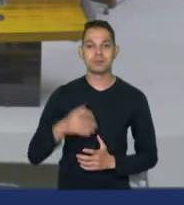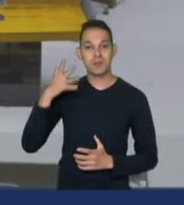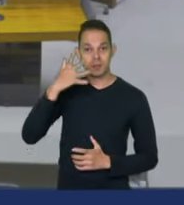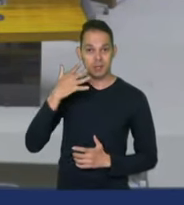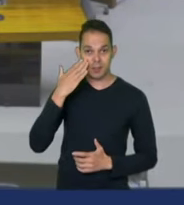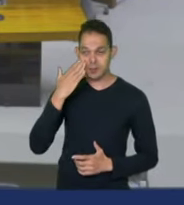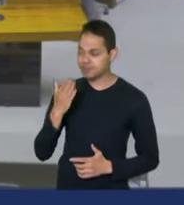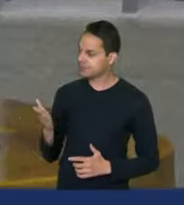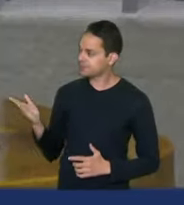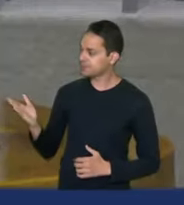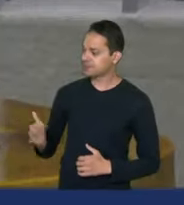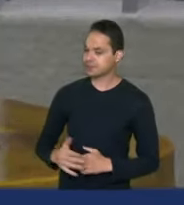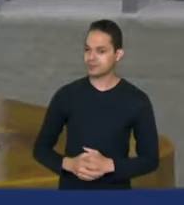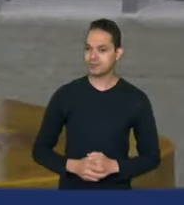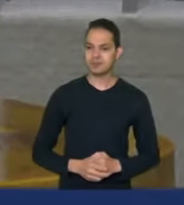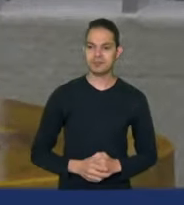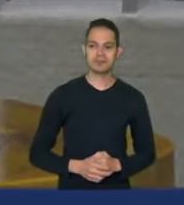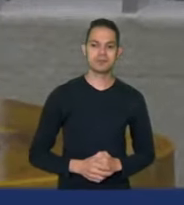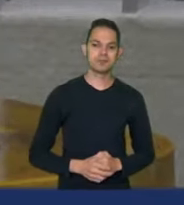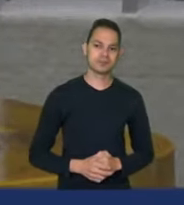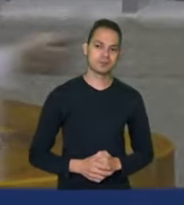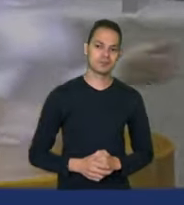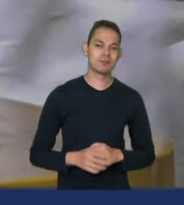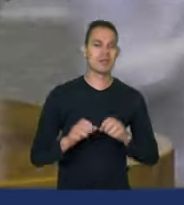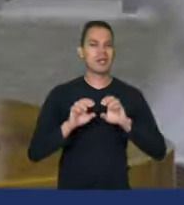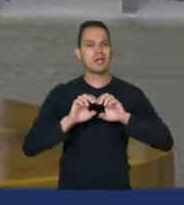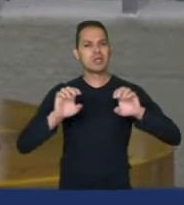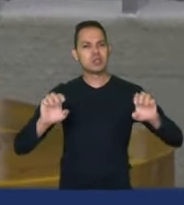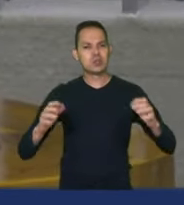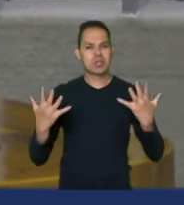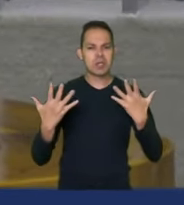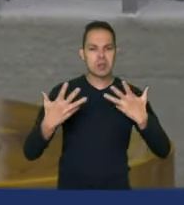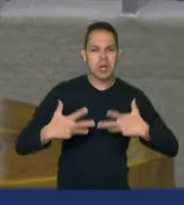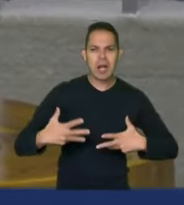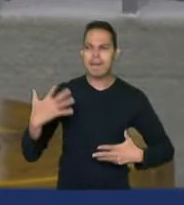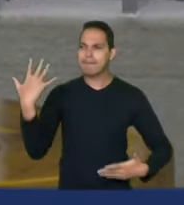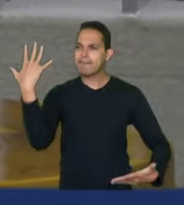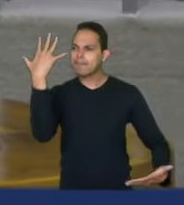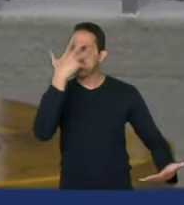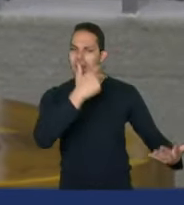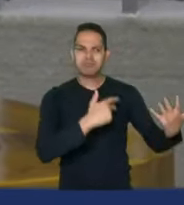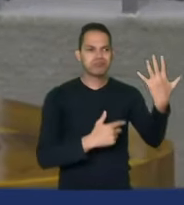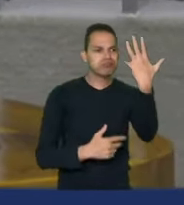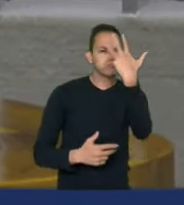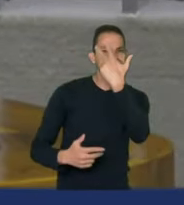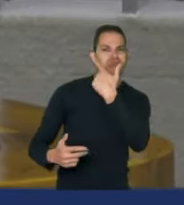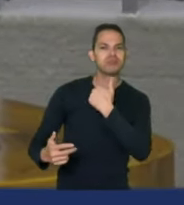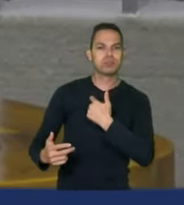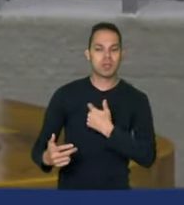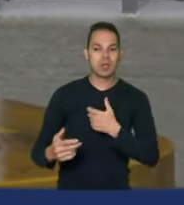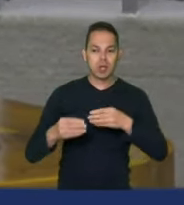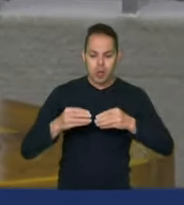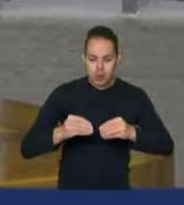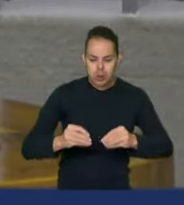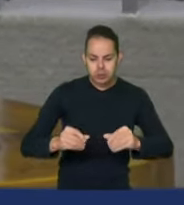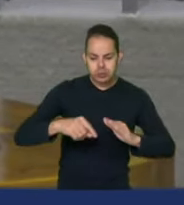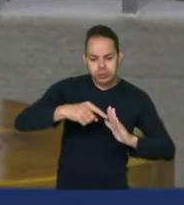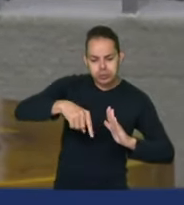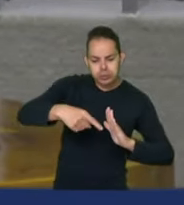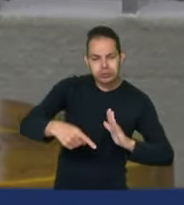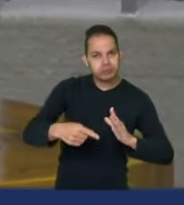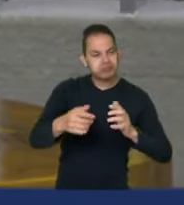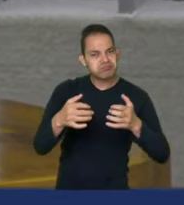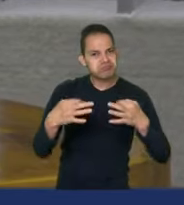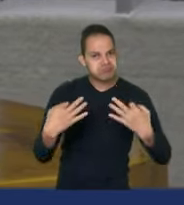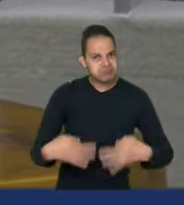gente, por suas estruturas naturais, pelas suas belezas naturais, por ter um subsolo riquíssimo, uma agricultura,